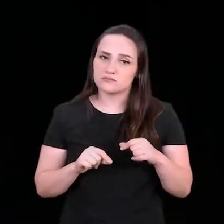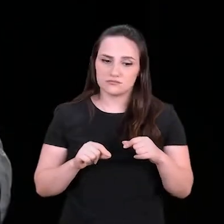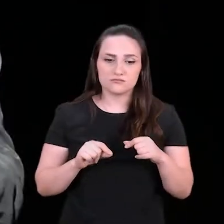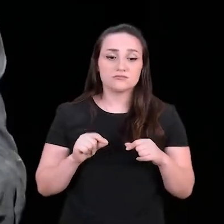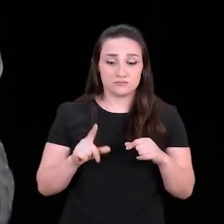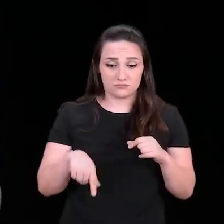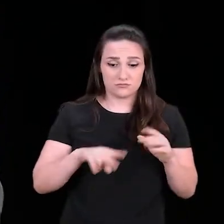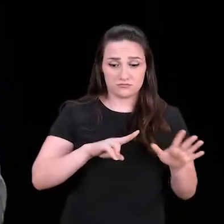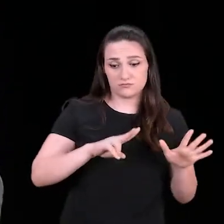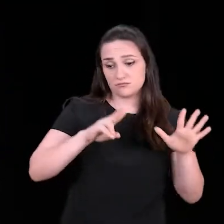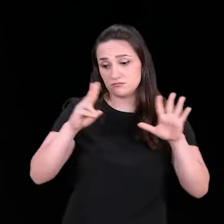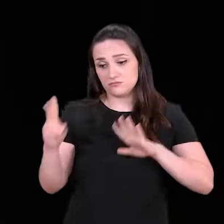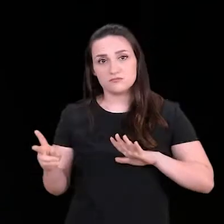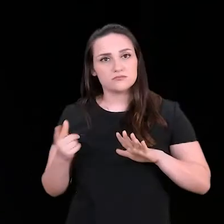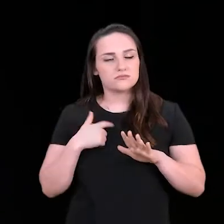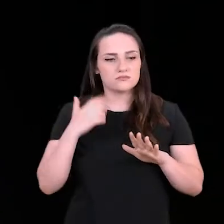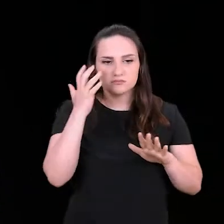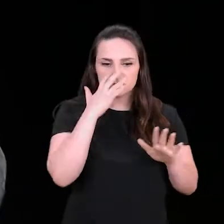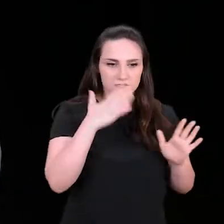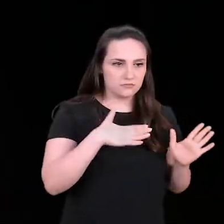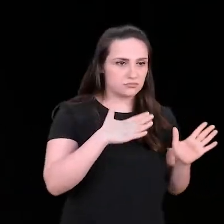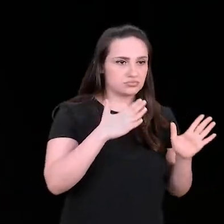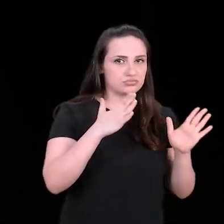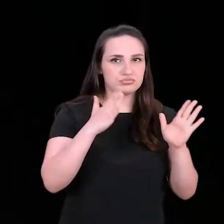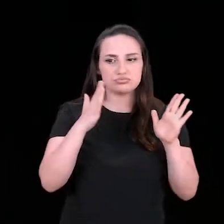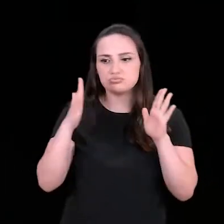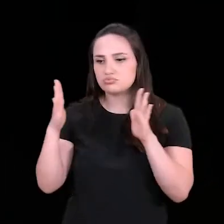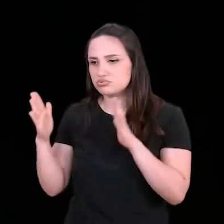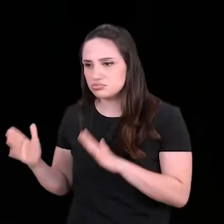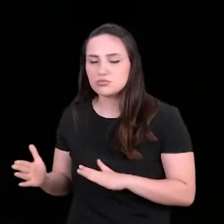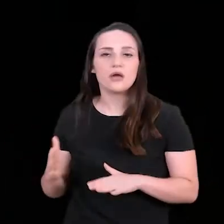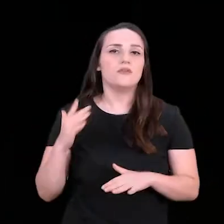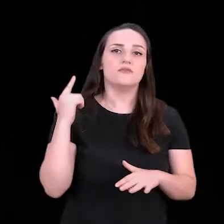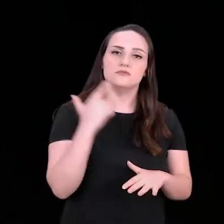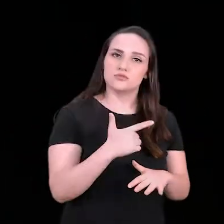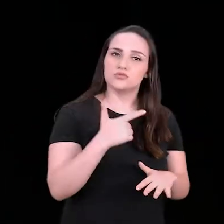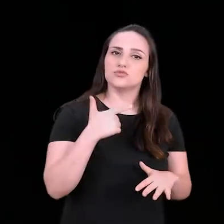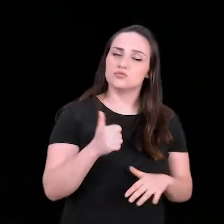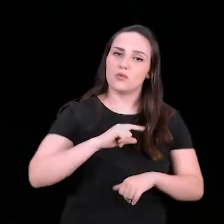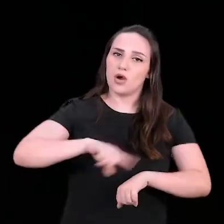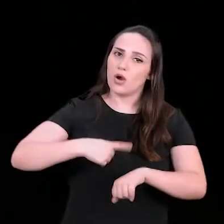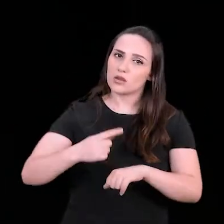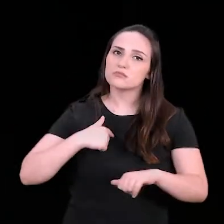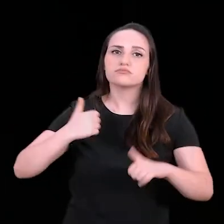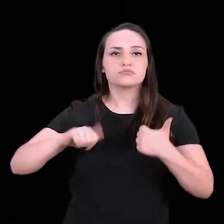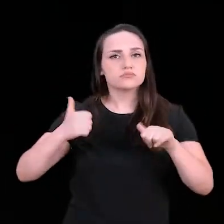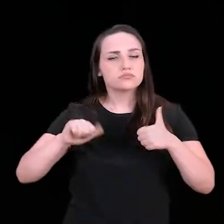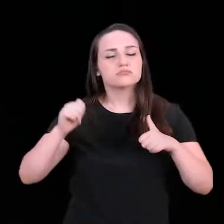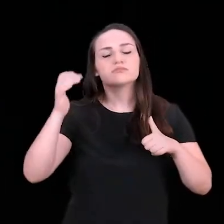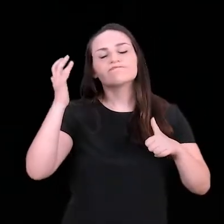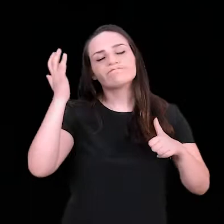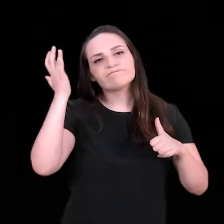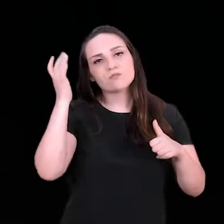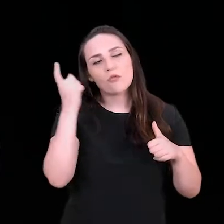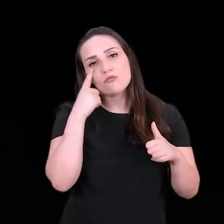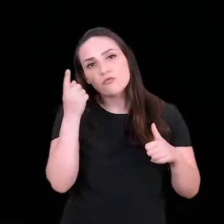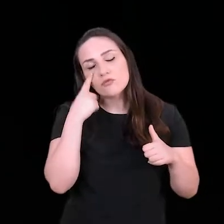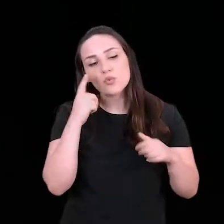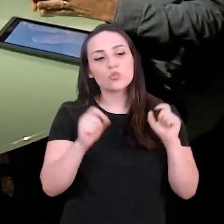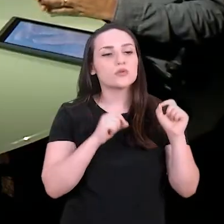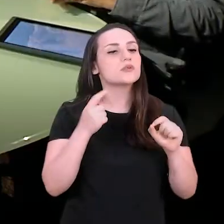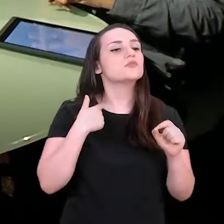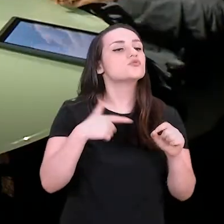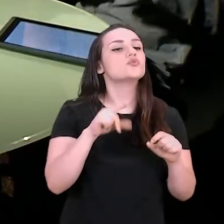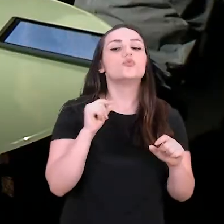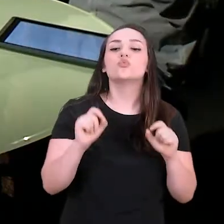selecionei, né, durante a semana. E aí eu tive que assistir todas essas 21 horas e aí analisar em cima dos